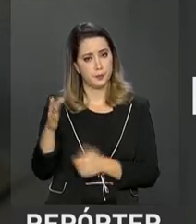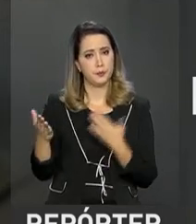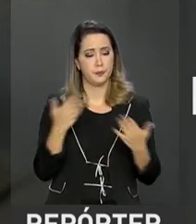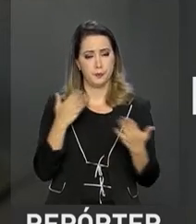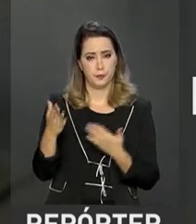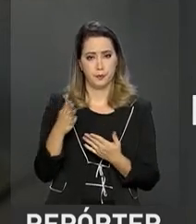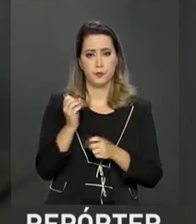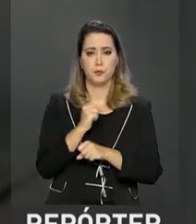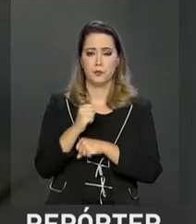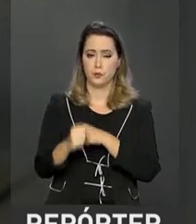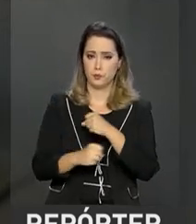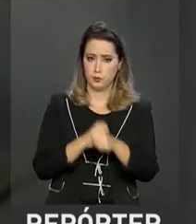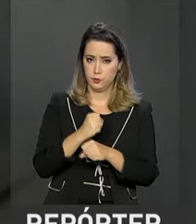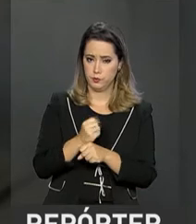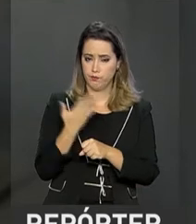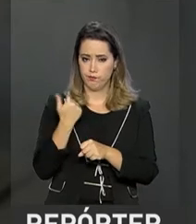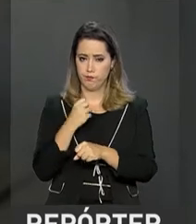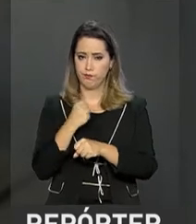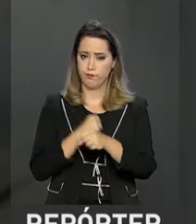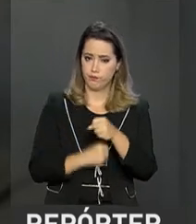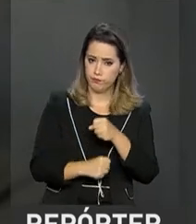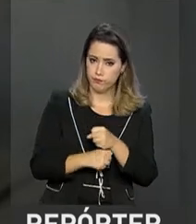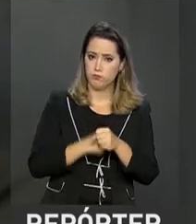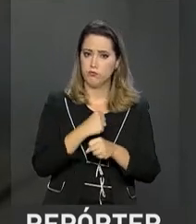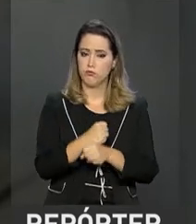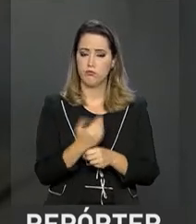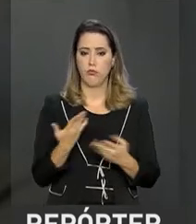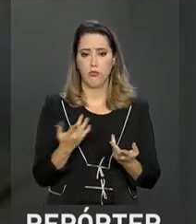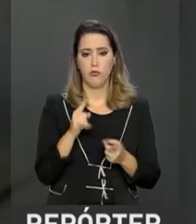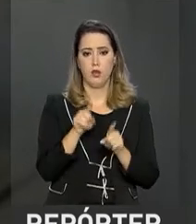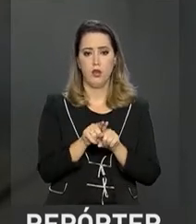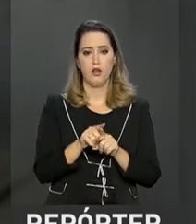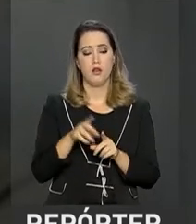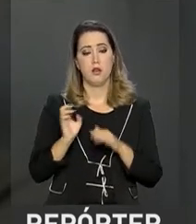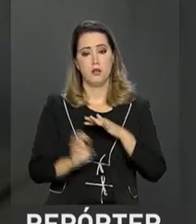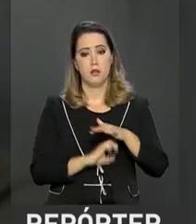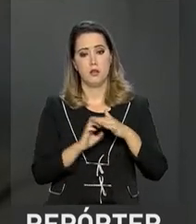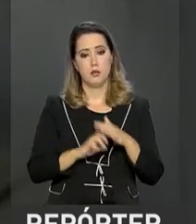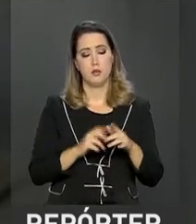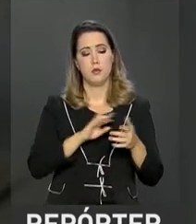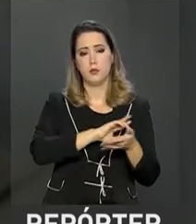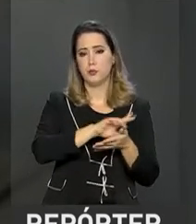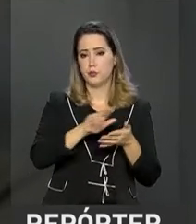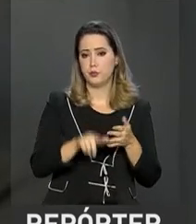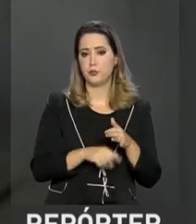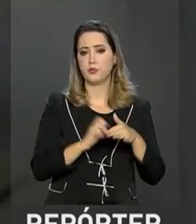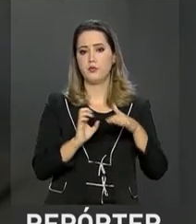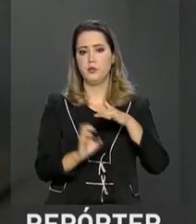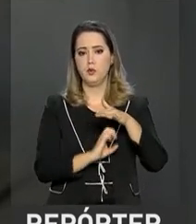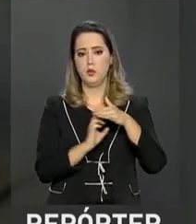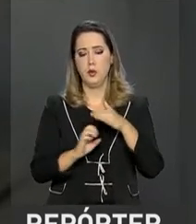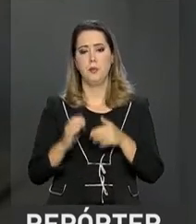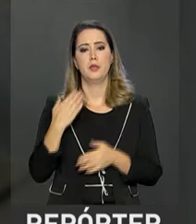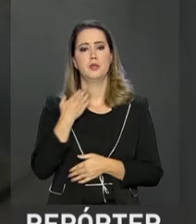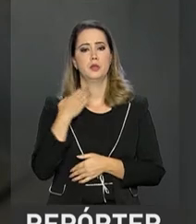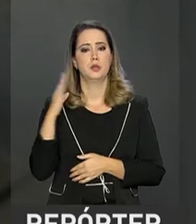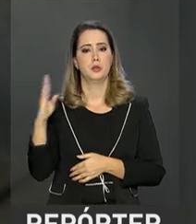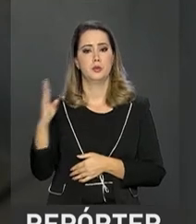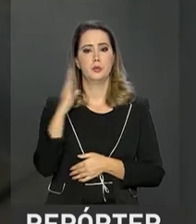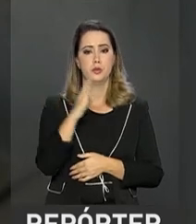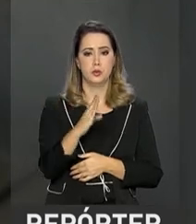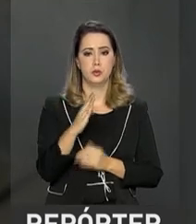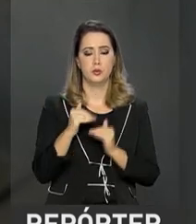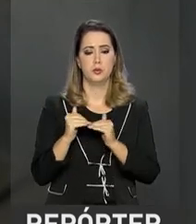2007 as empresas que não são dependentes exclusivas do tesouro nacional também estão valendo mais na bolsa de